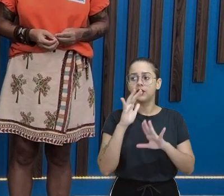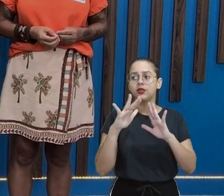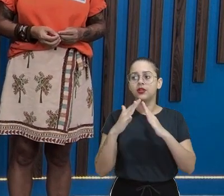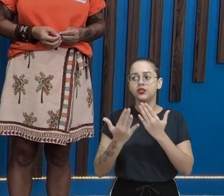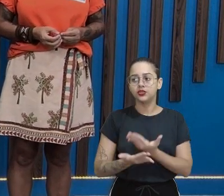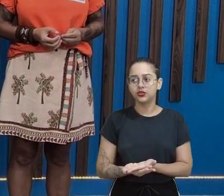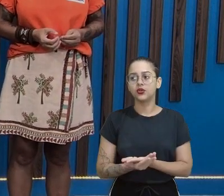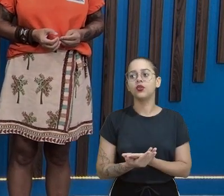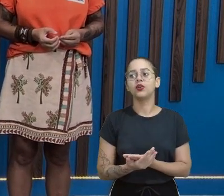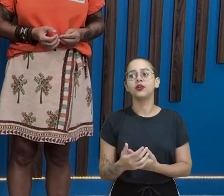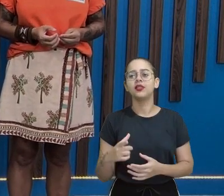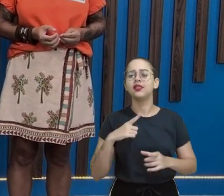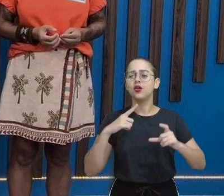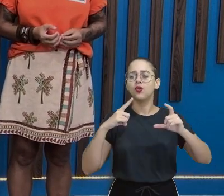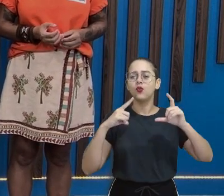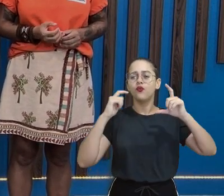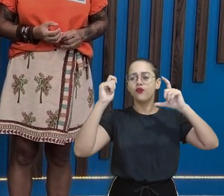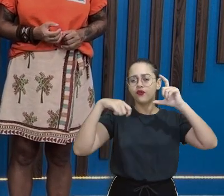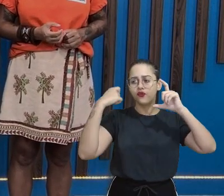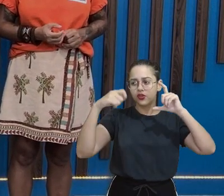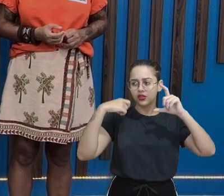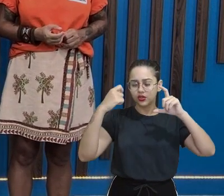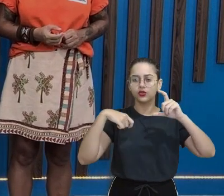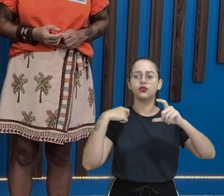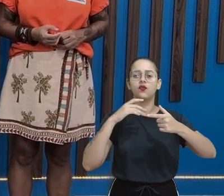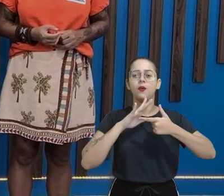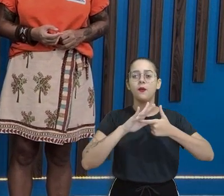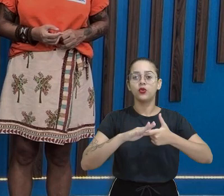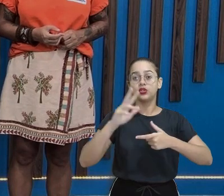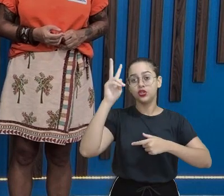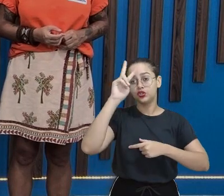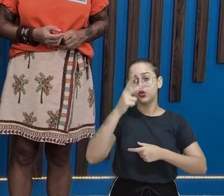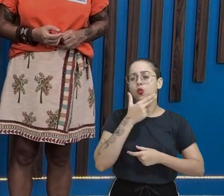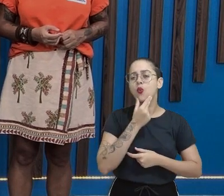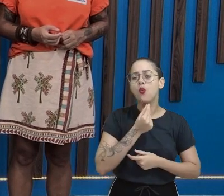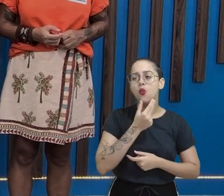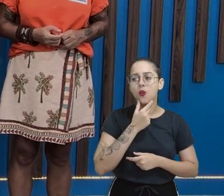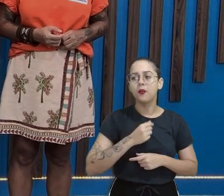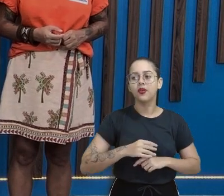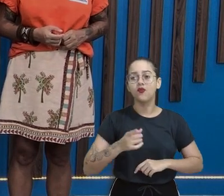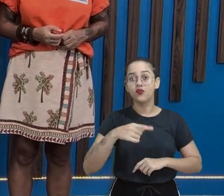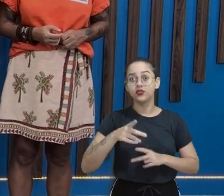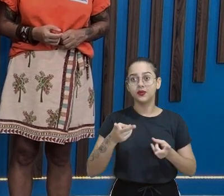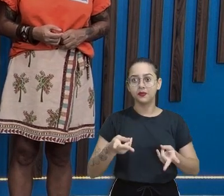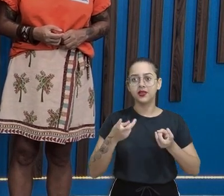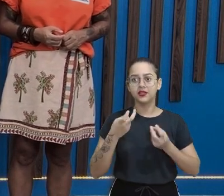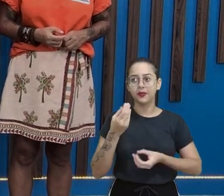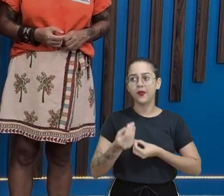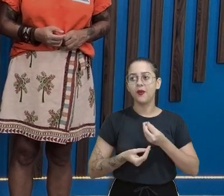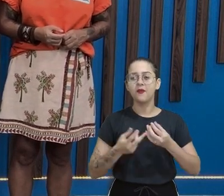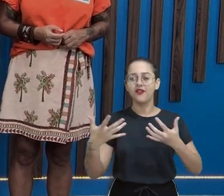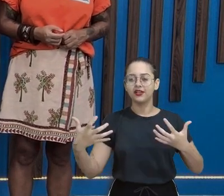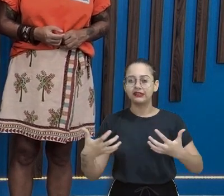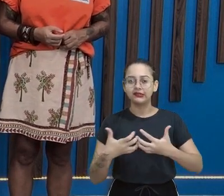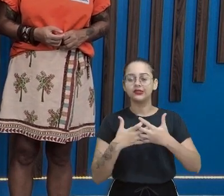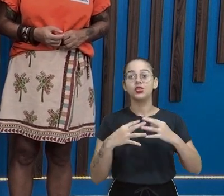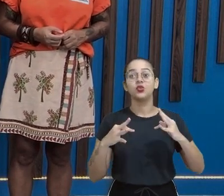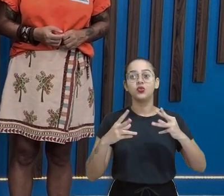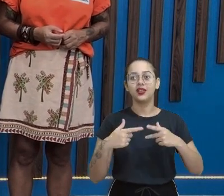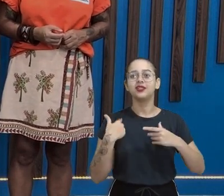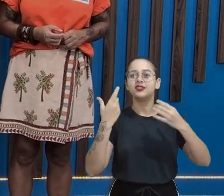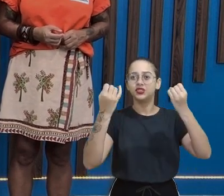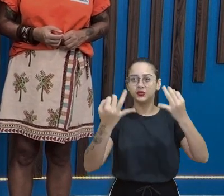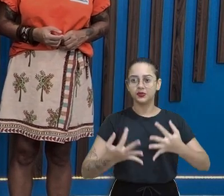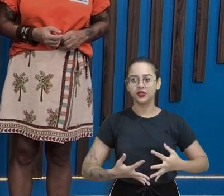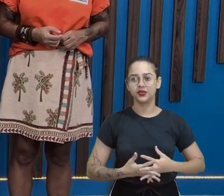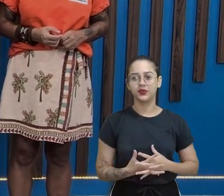né? A gente tem um vídeo aqui que vai trazer a história de um rapaz que vai ser... Vocês vão ver como vai encaixar com tudo isso que a gente diz. Tudo